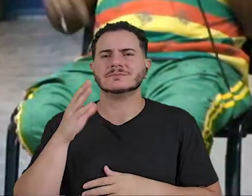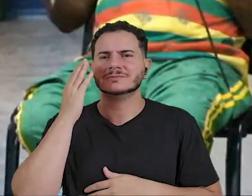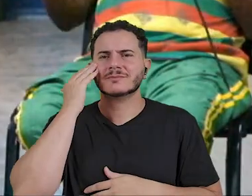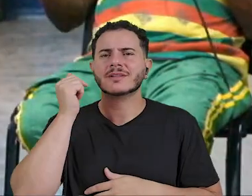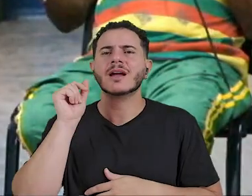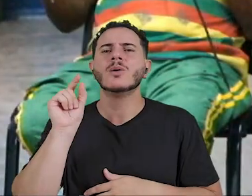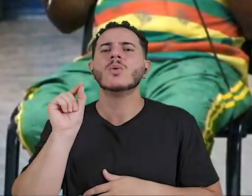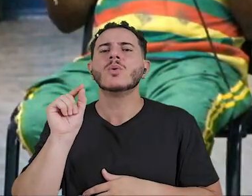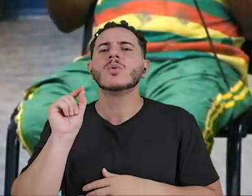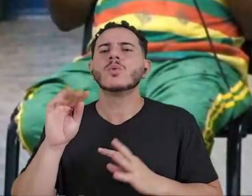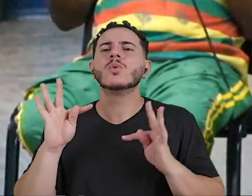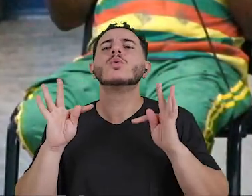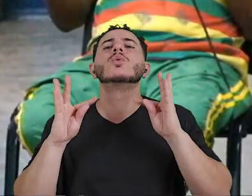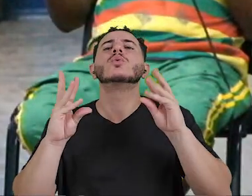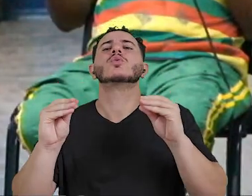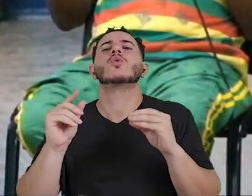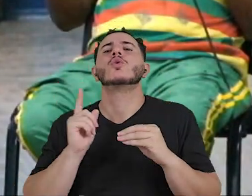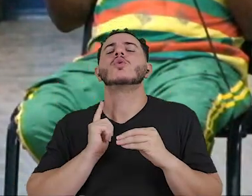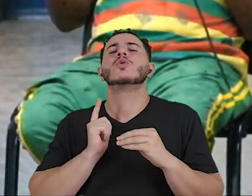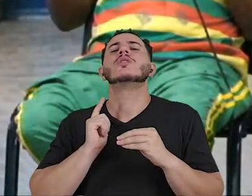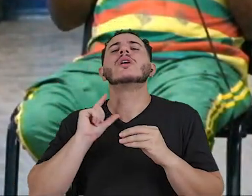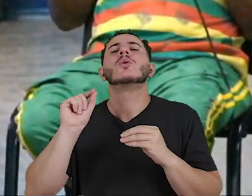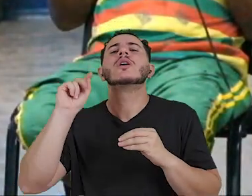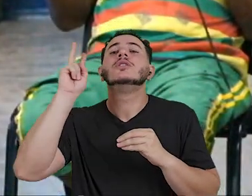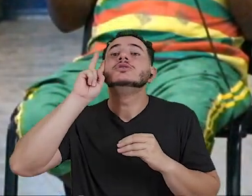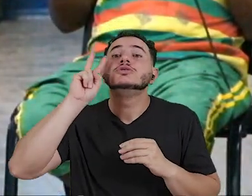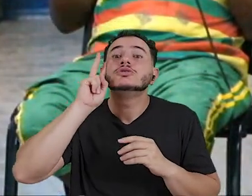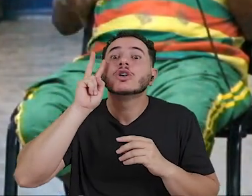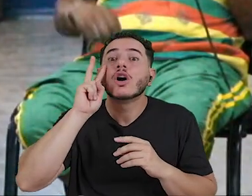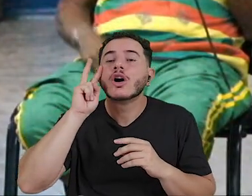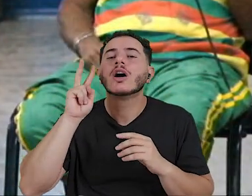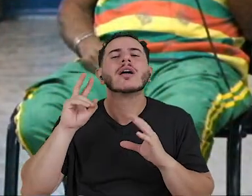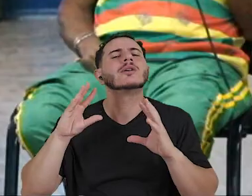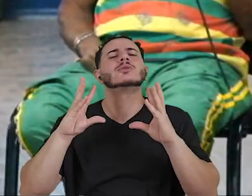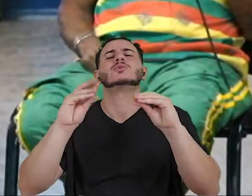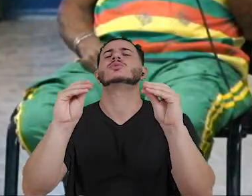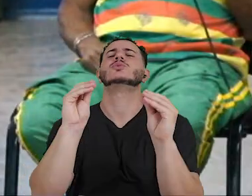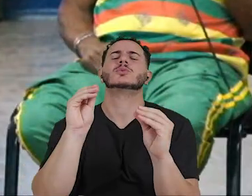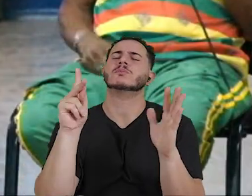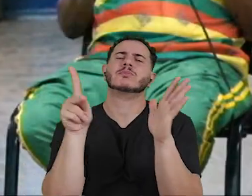Sabe que a força maior do folclore, da história do Brasil, está no maracatu.